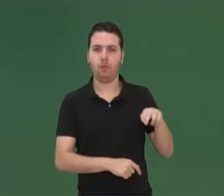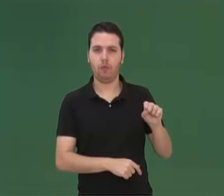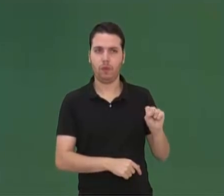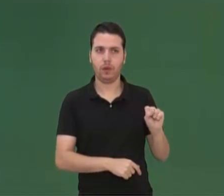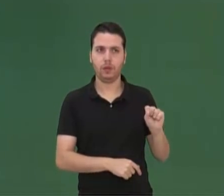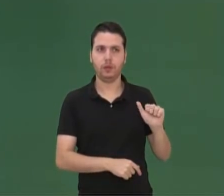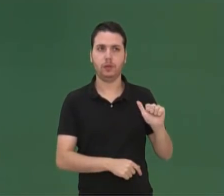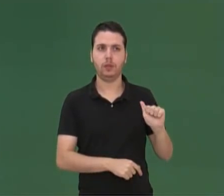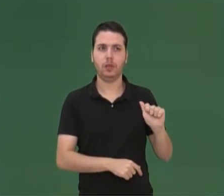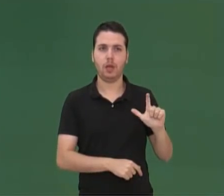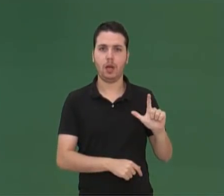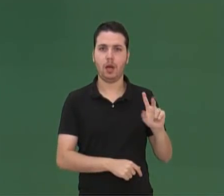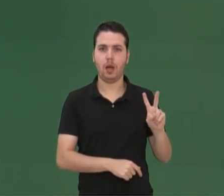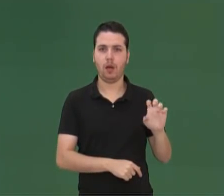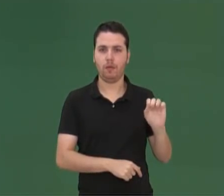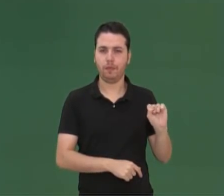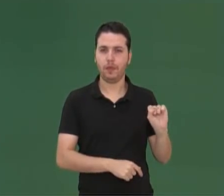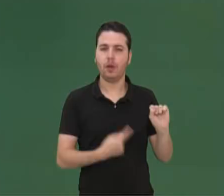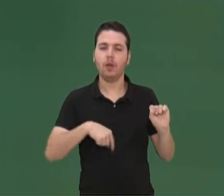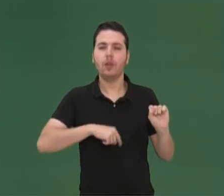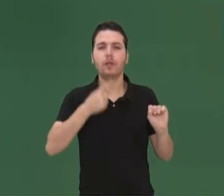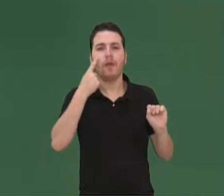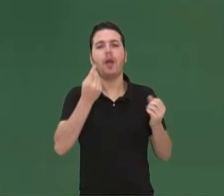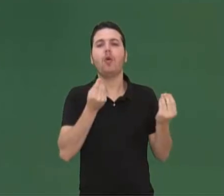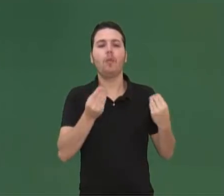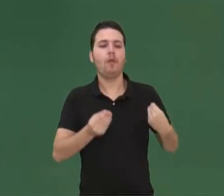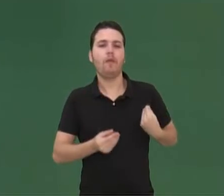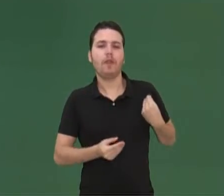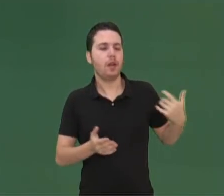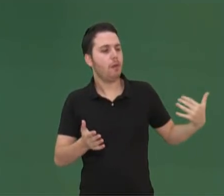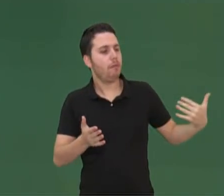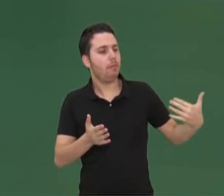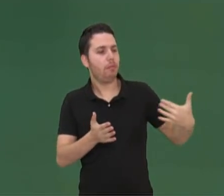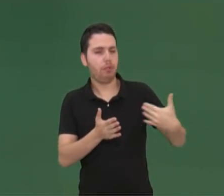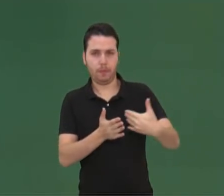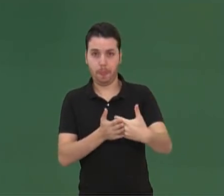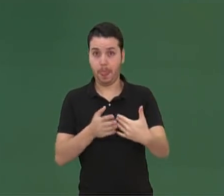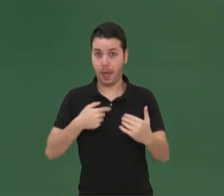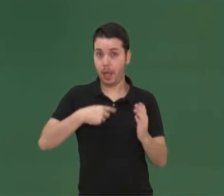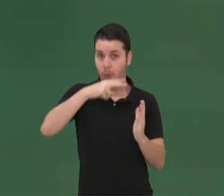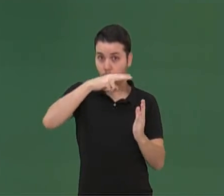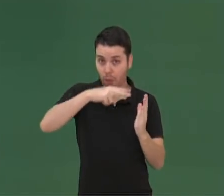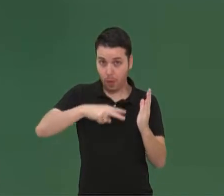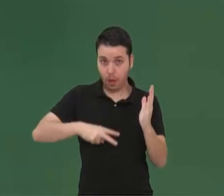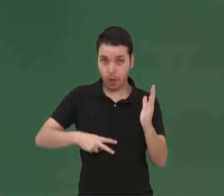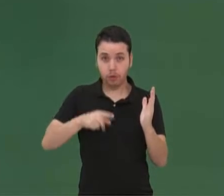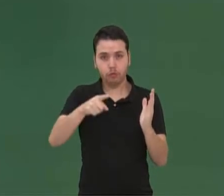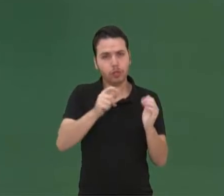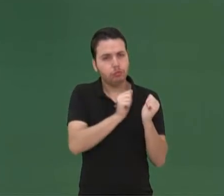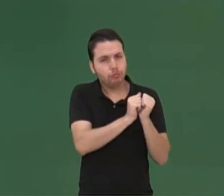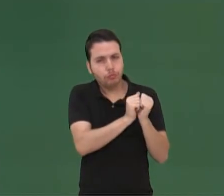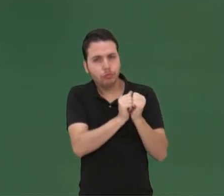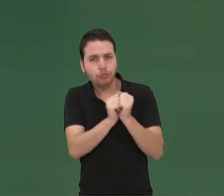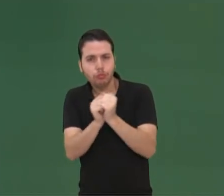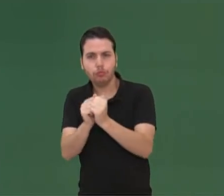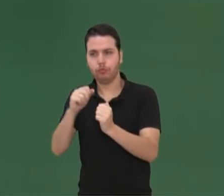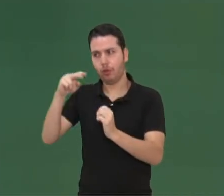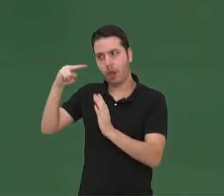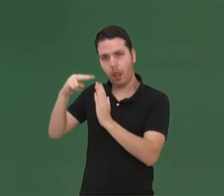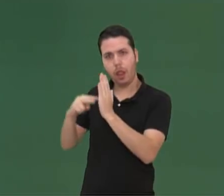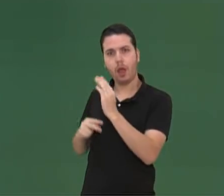vamos ver como foi a vida dele. Eu leio aqui e você me acompanha. Até